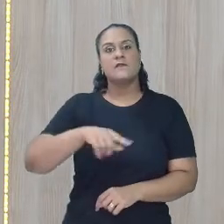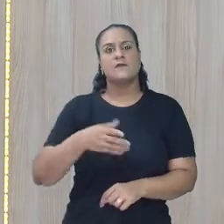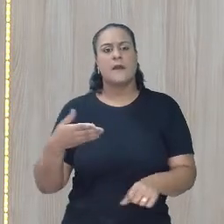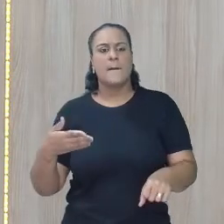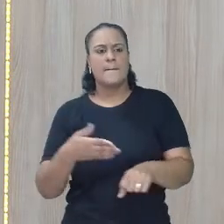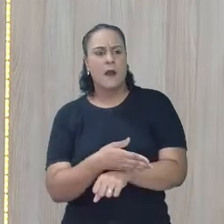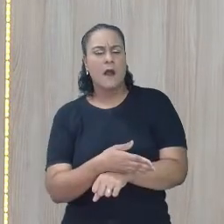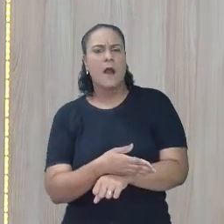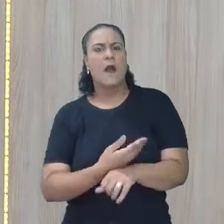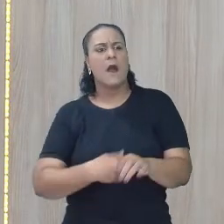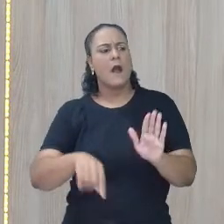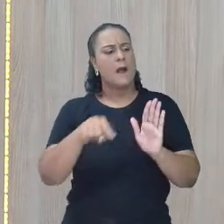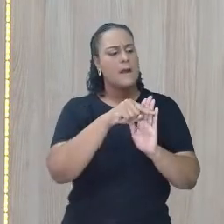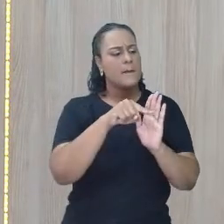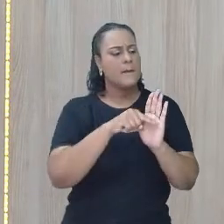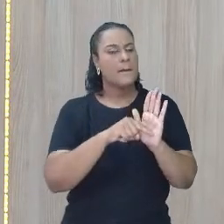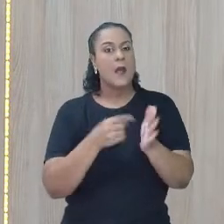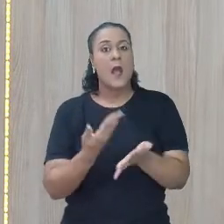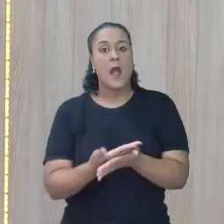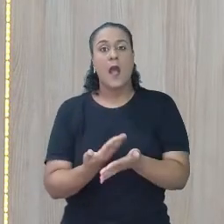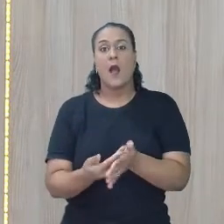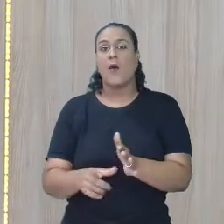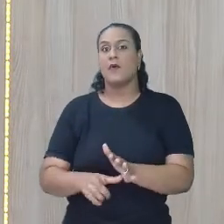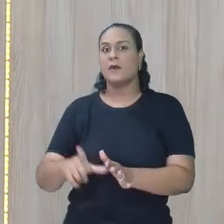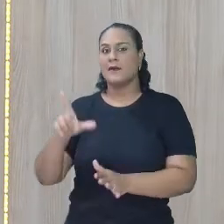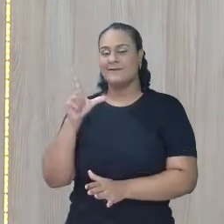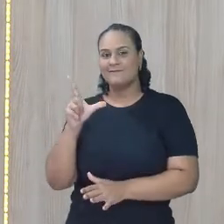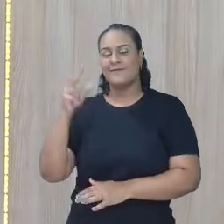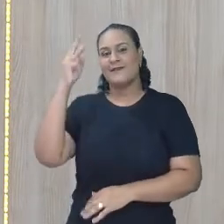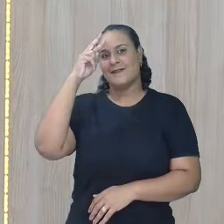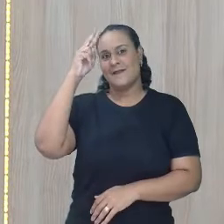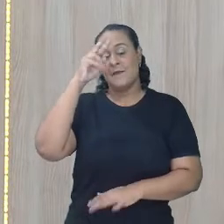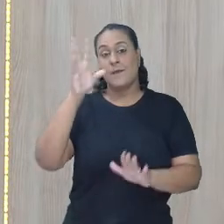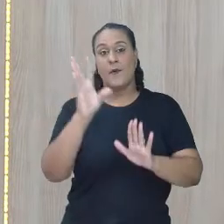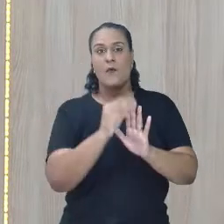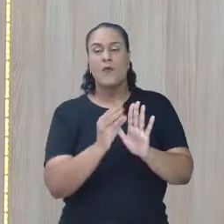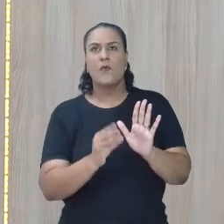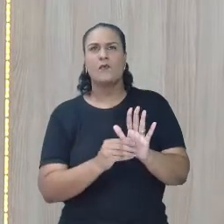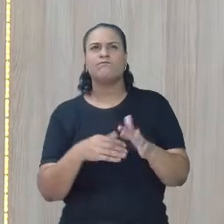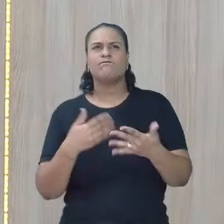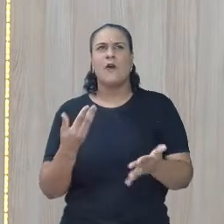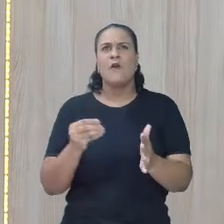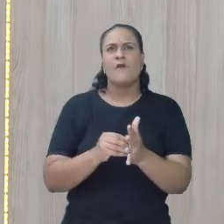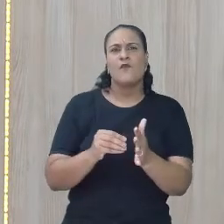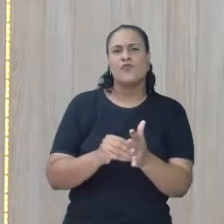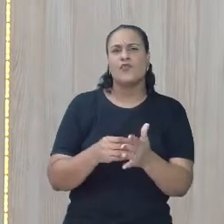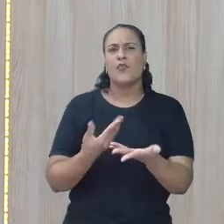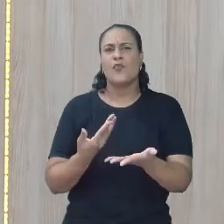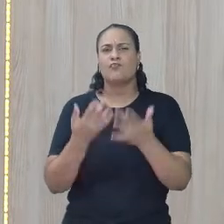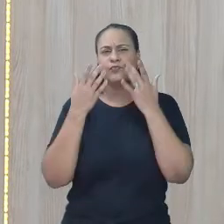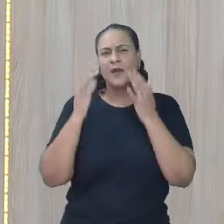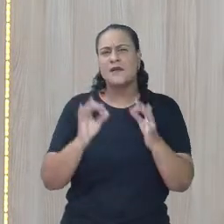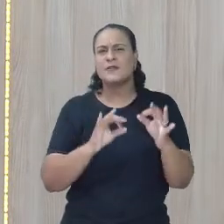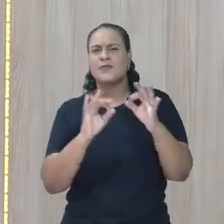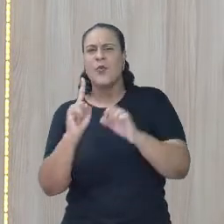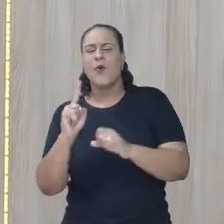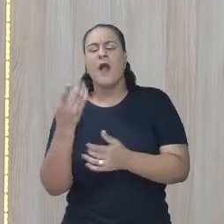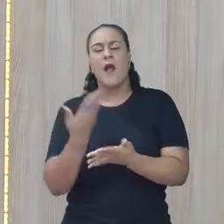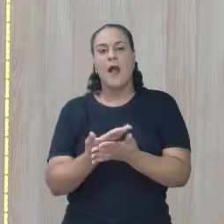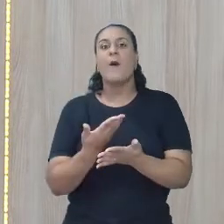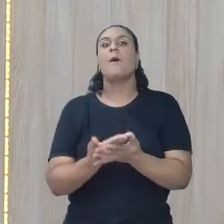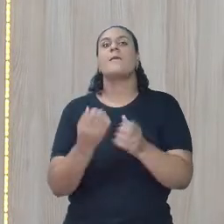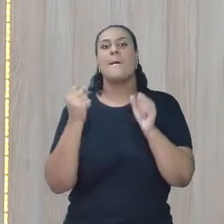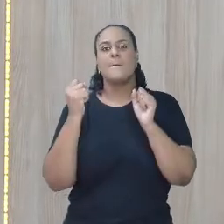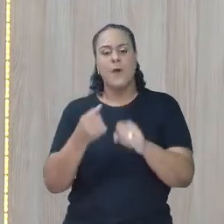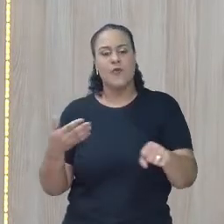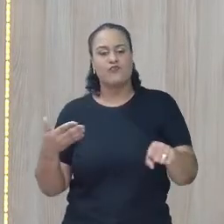aulas anteriores, para que você lembre dos conteúdos e aí, de repente, faltou uma ou outra aula, consiga pegar o gancho e acompanhar a aula